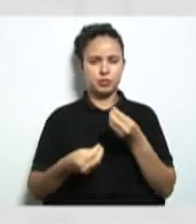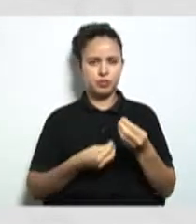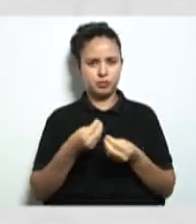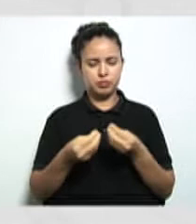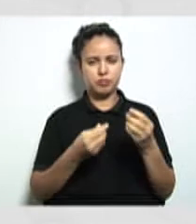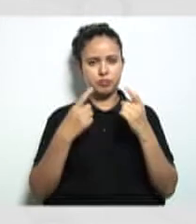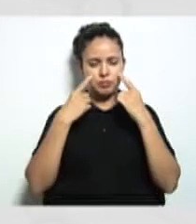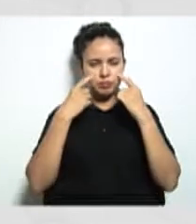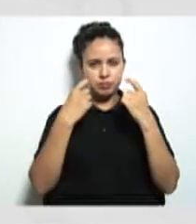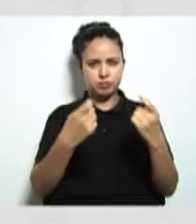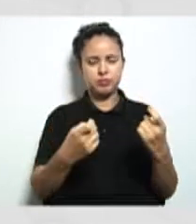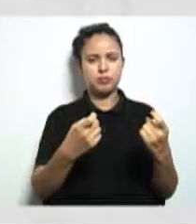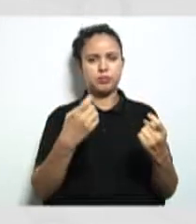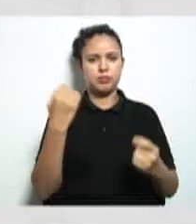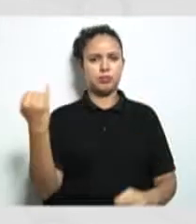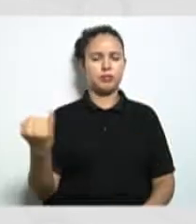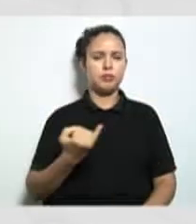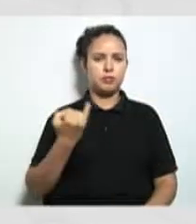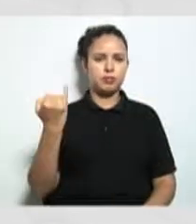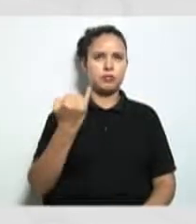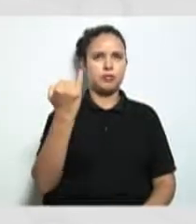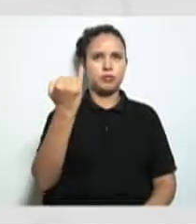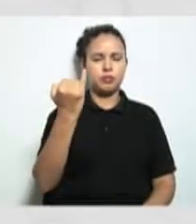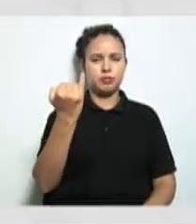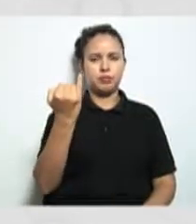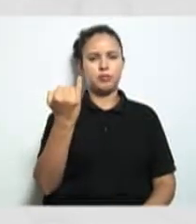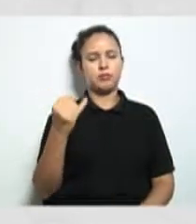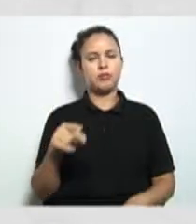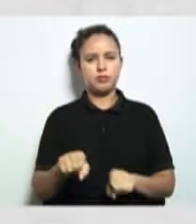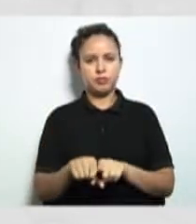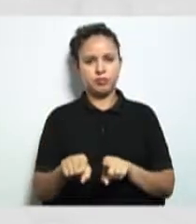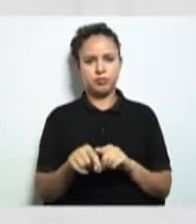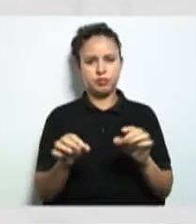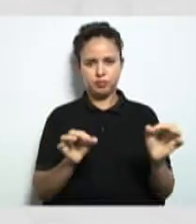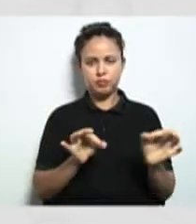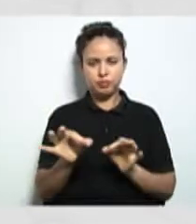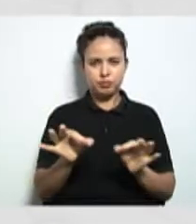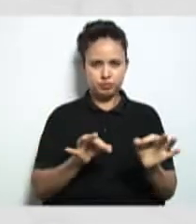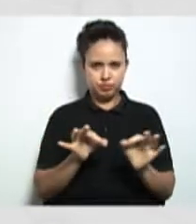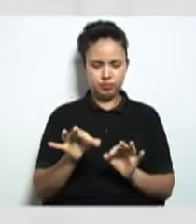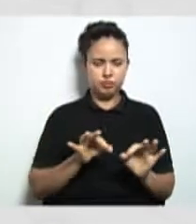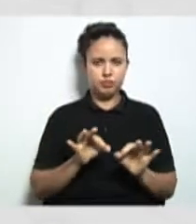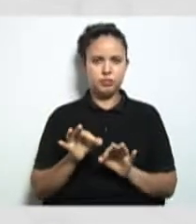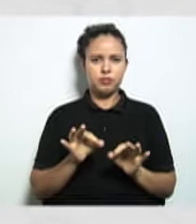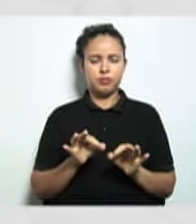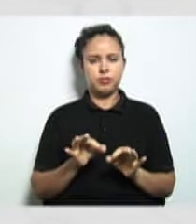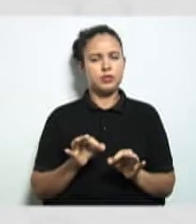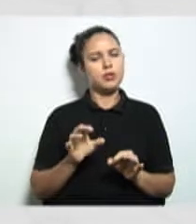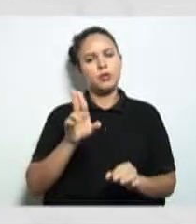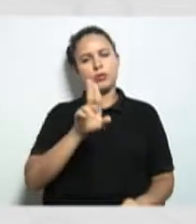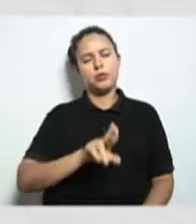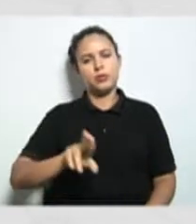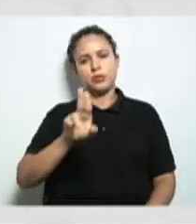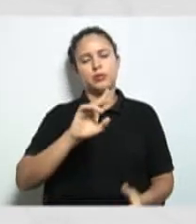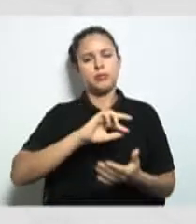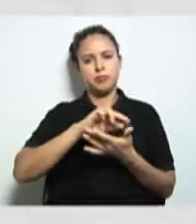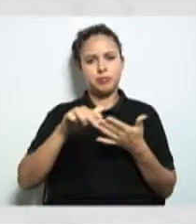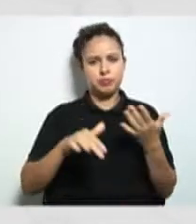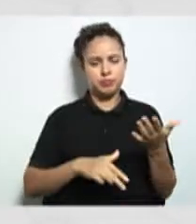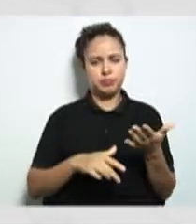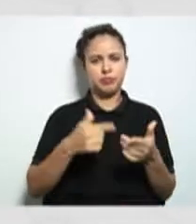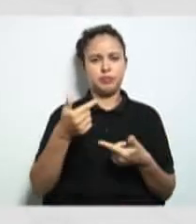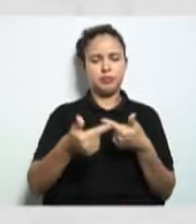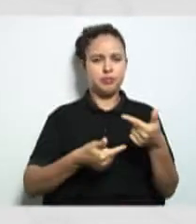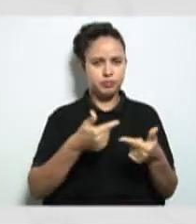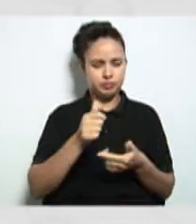né? Importância, né? Isso, professora. Depois nós temos lá a organização, então você utiliza assim várias atividades